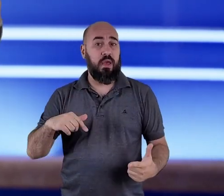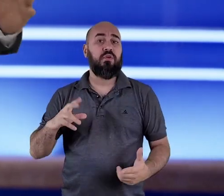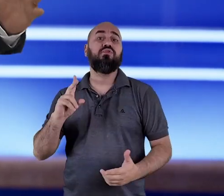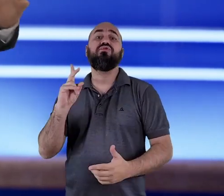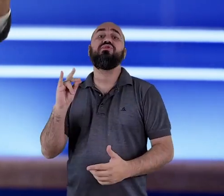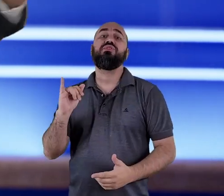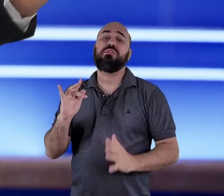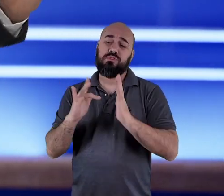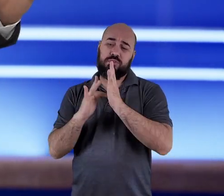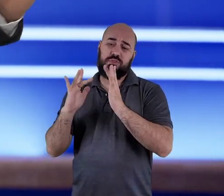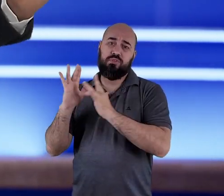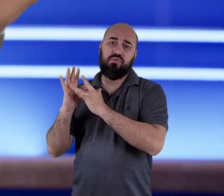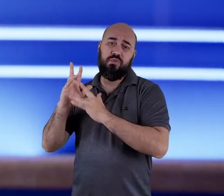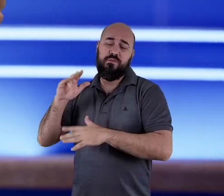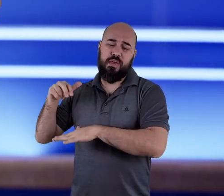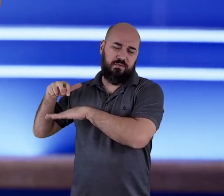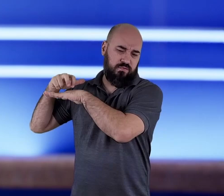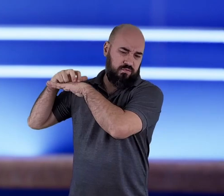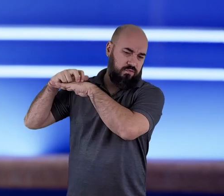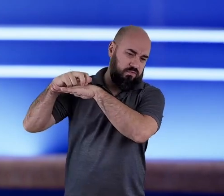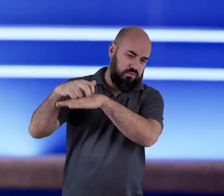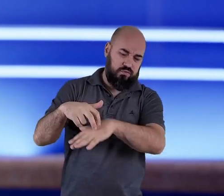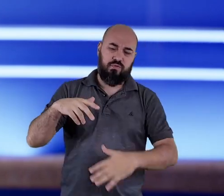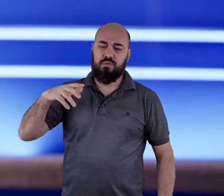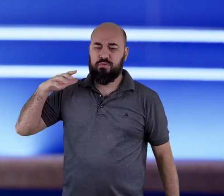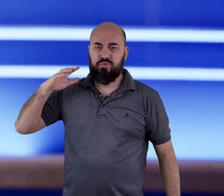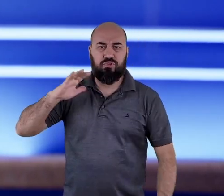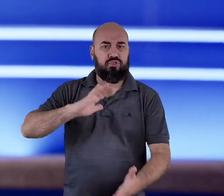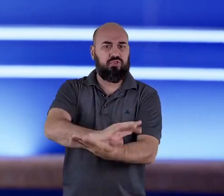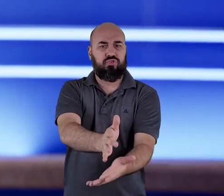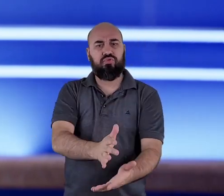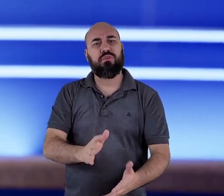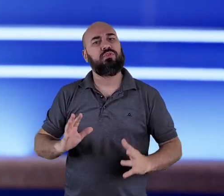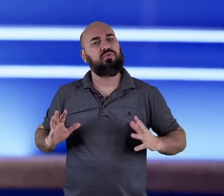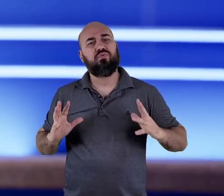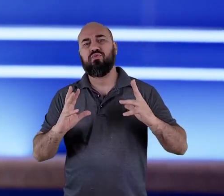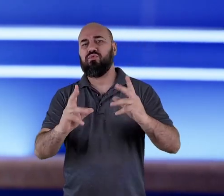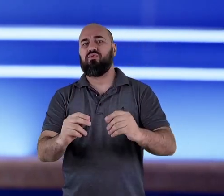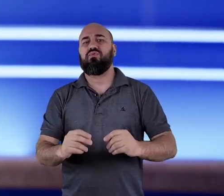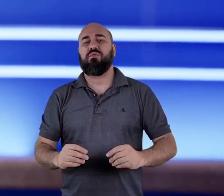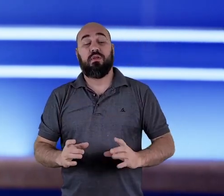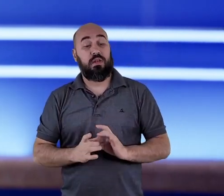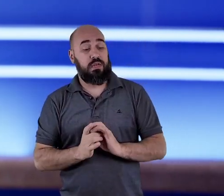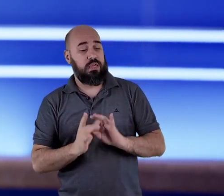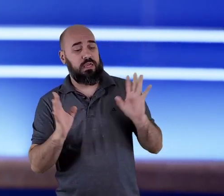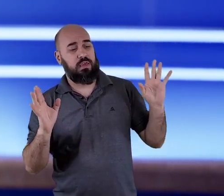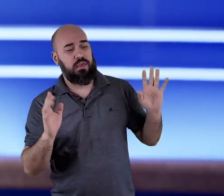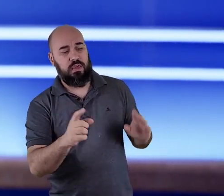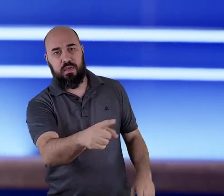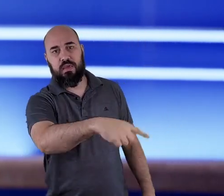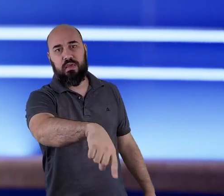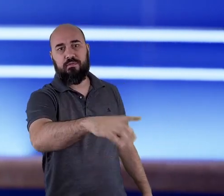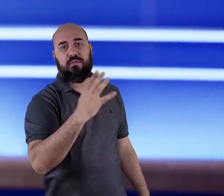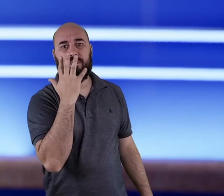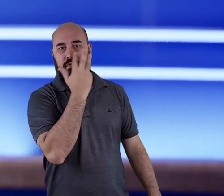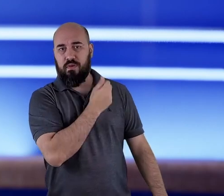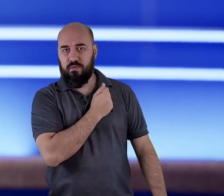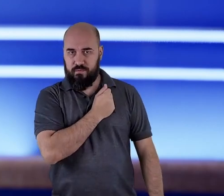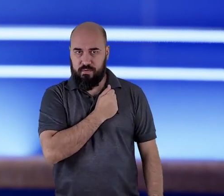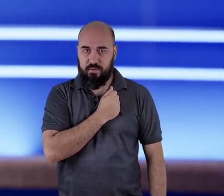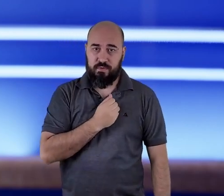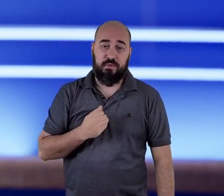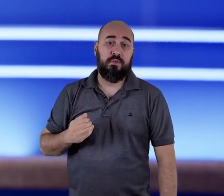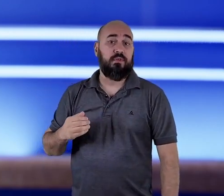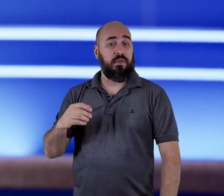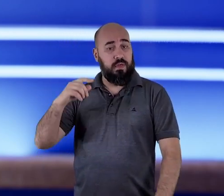vai destruir toda a afeição ao pecado para libertar o seu povo. Essa é a grande